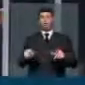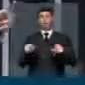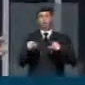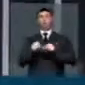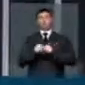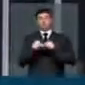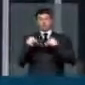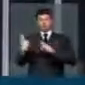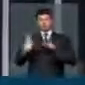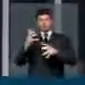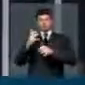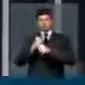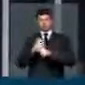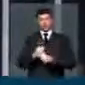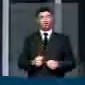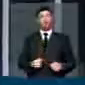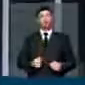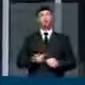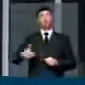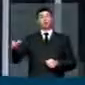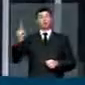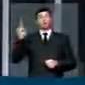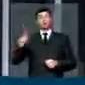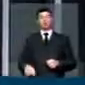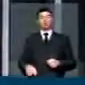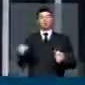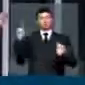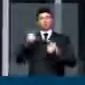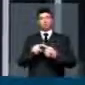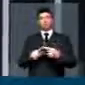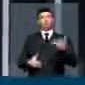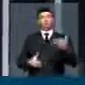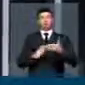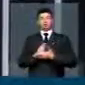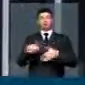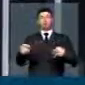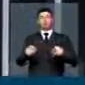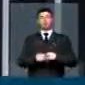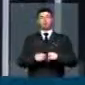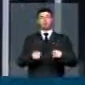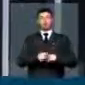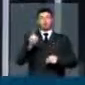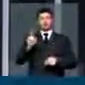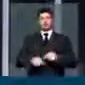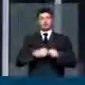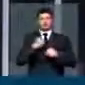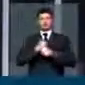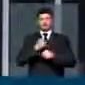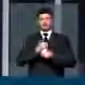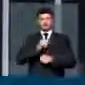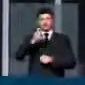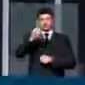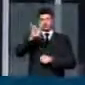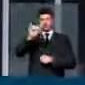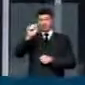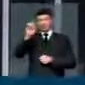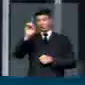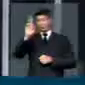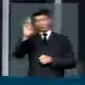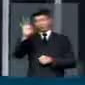nesses espaços orçamentários. E uma outra meta que foi aprovada também, que é a construção de um viaduto,